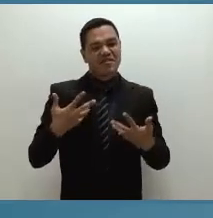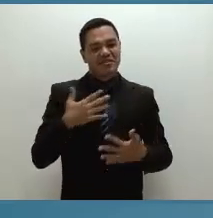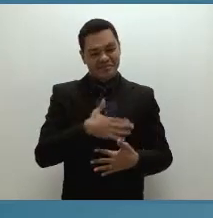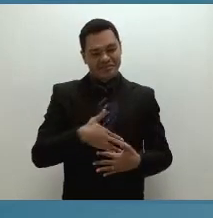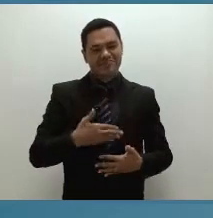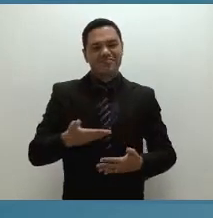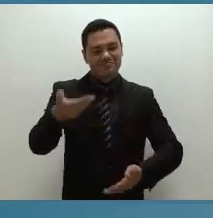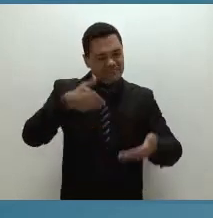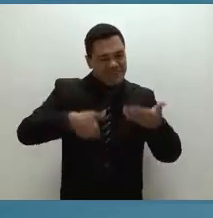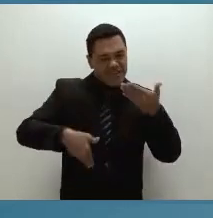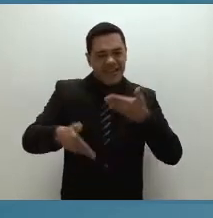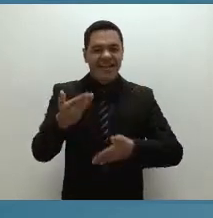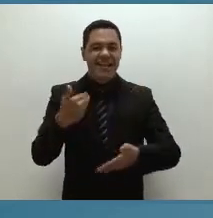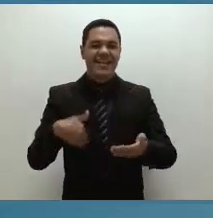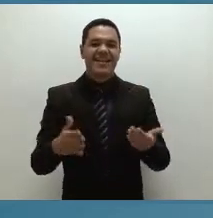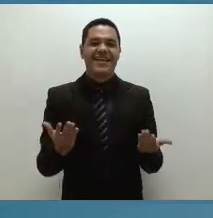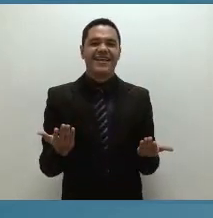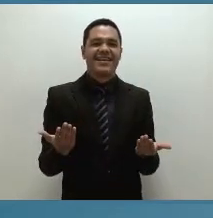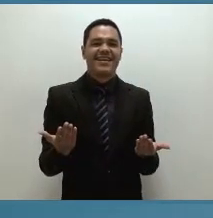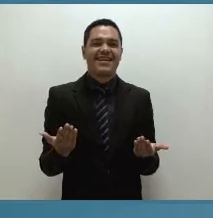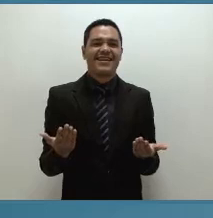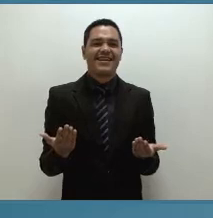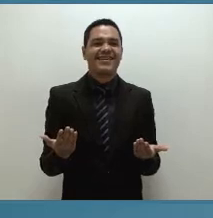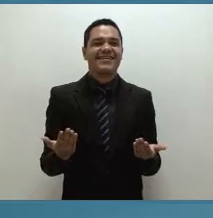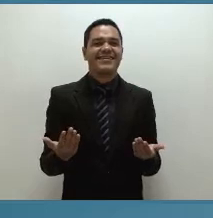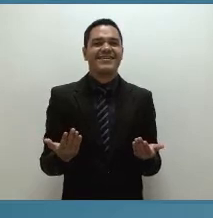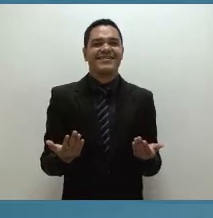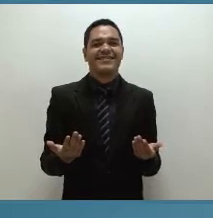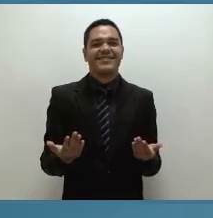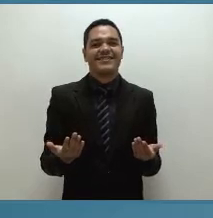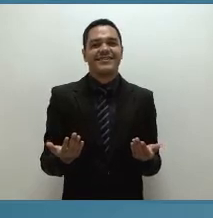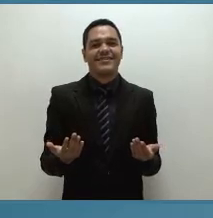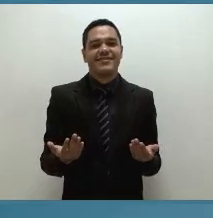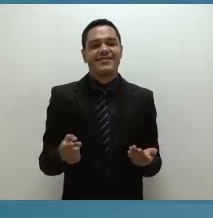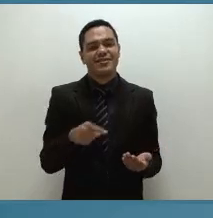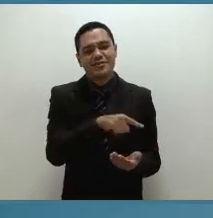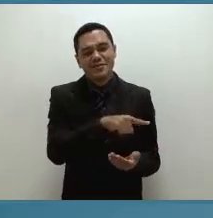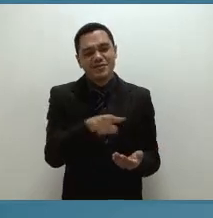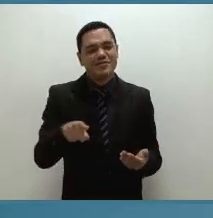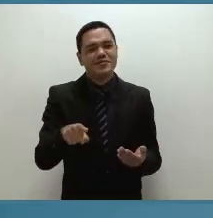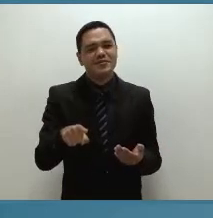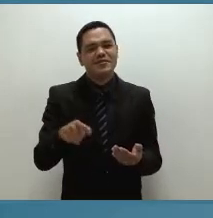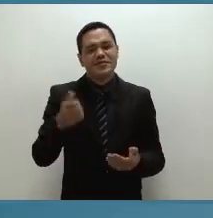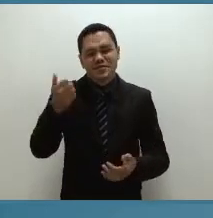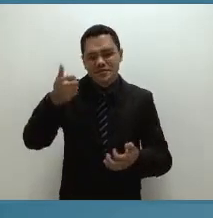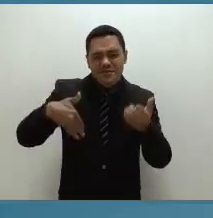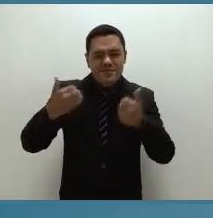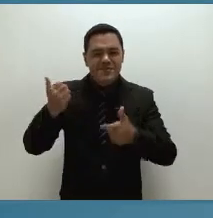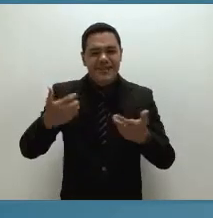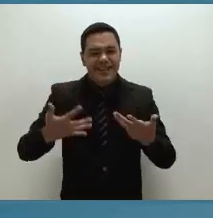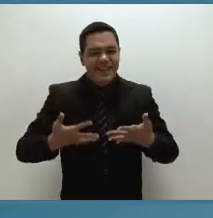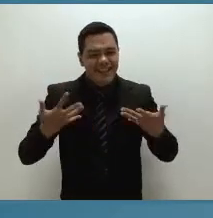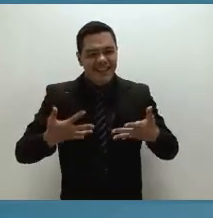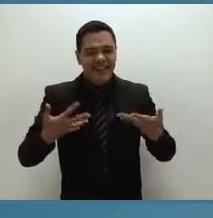esse apoio, né, e essa manifestação de